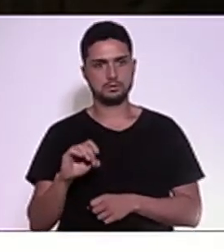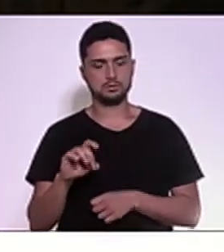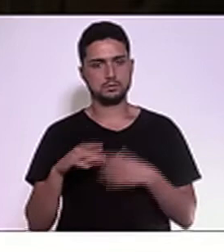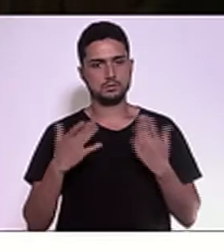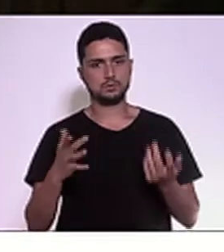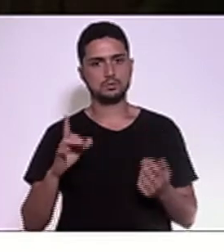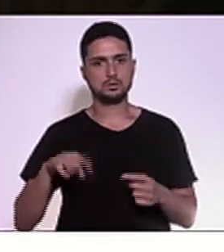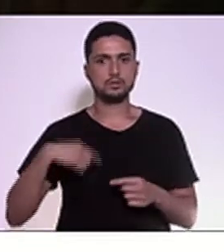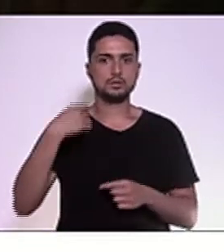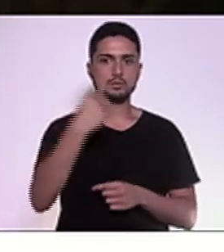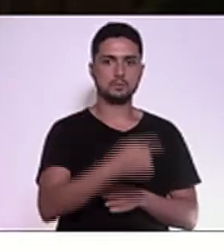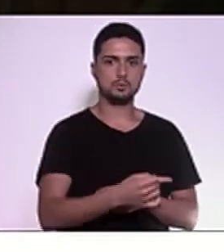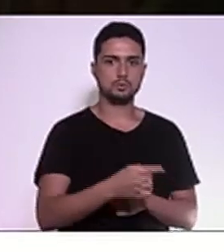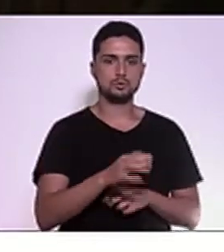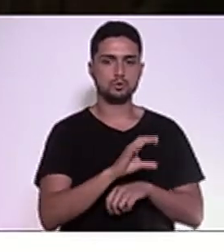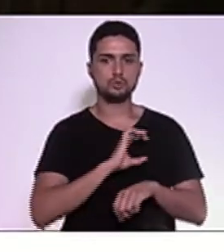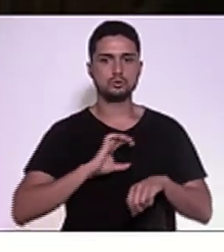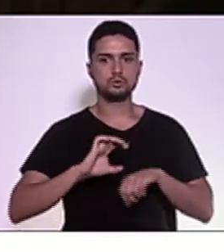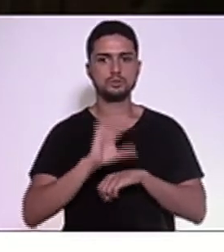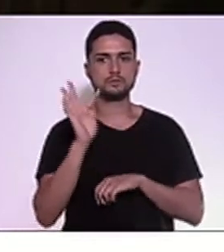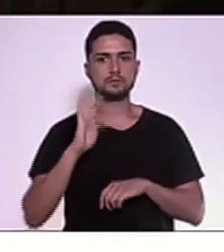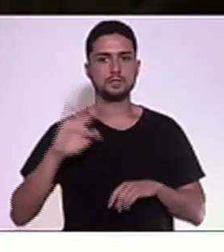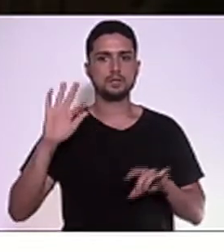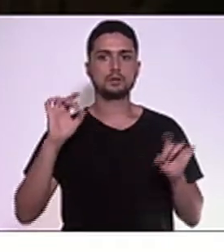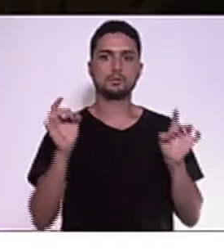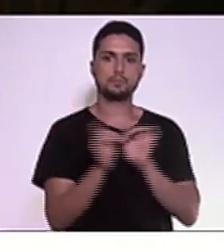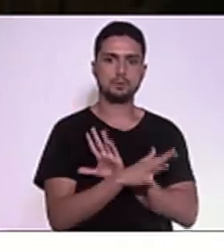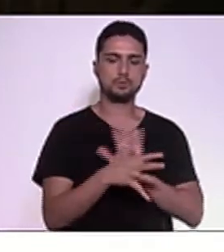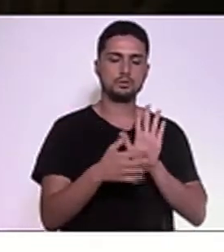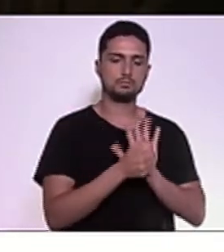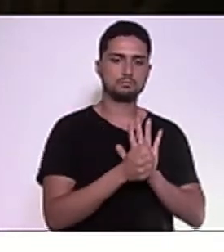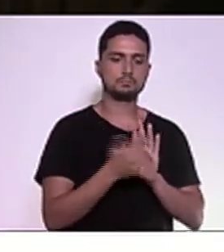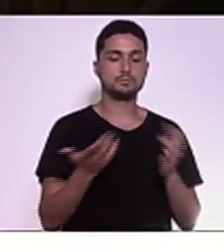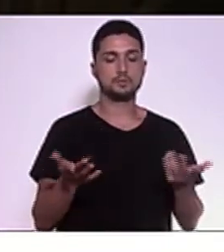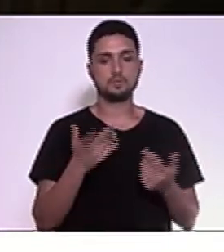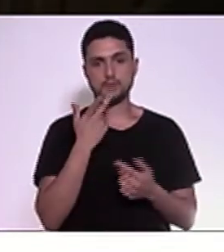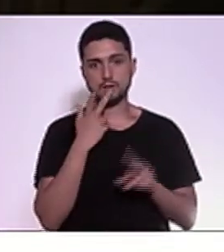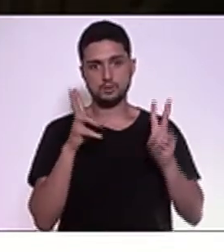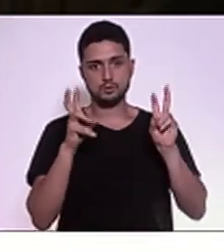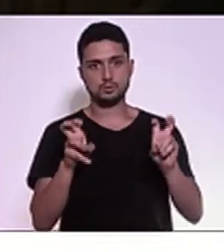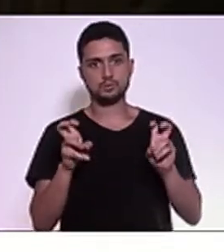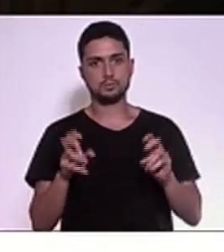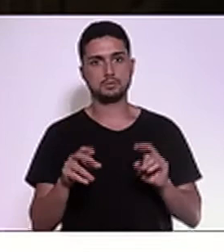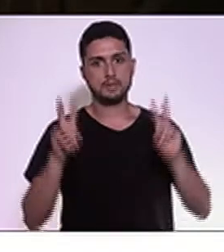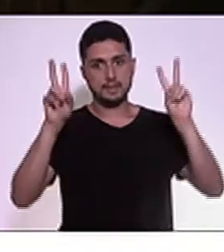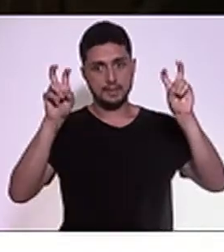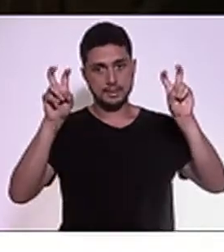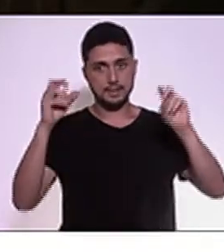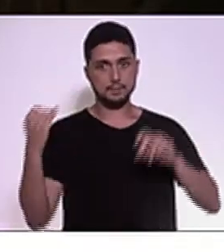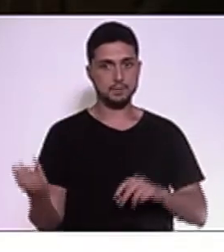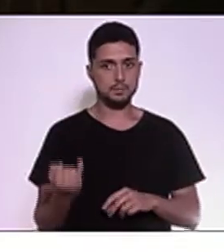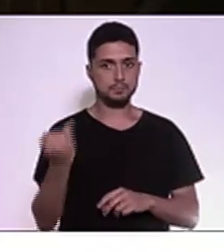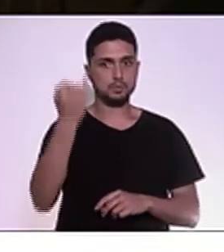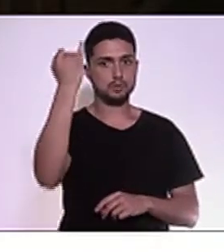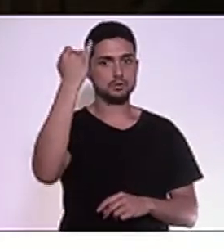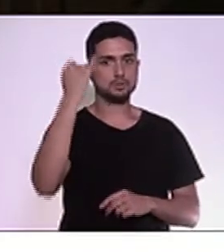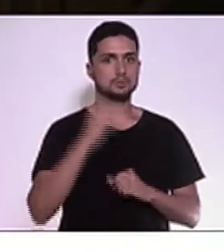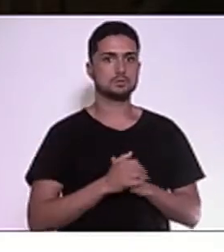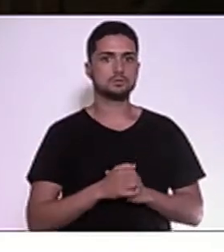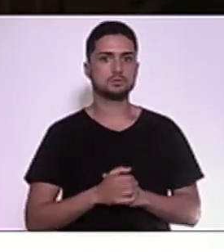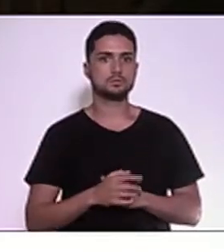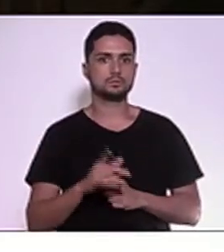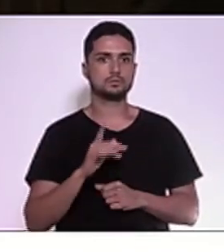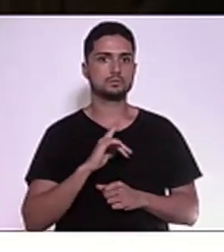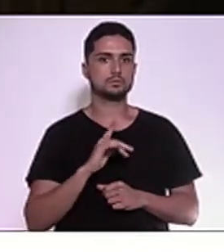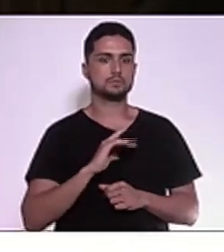logo depois da Constituição Federal. Portanto, estamos tratando de um tema da maior importância, que embora